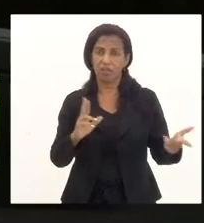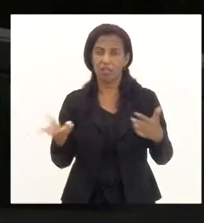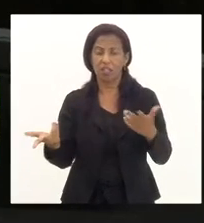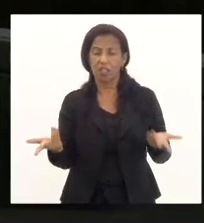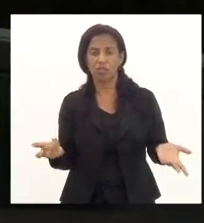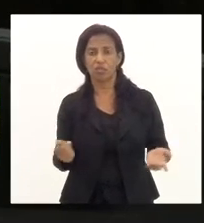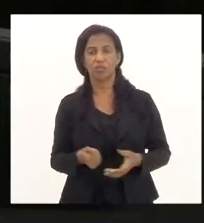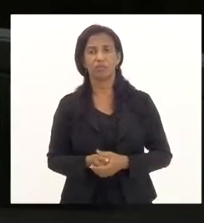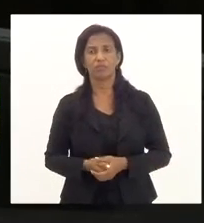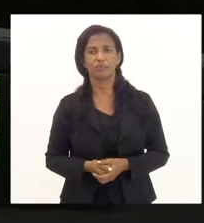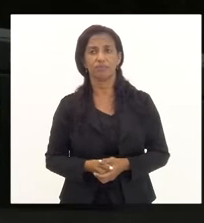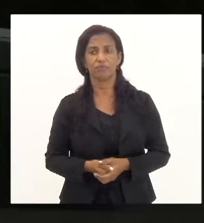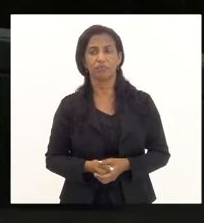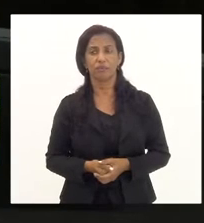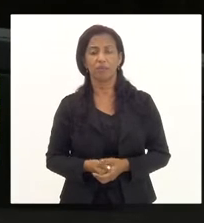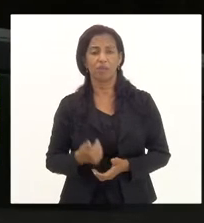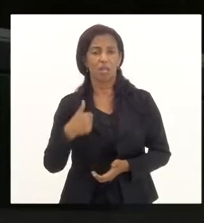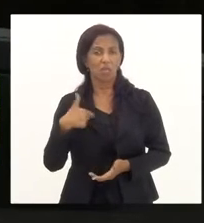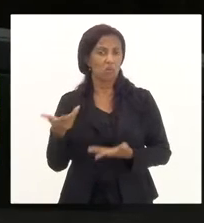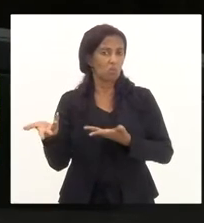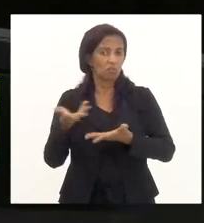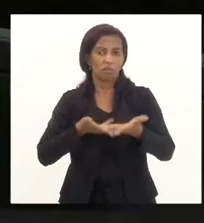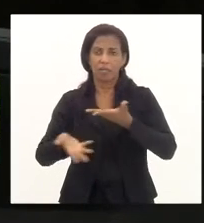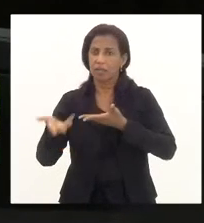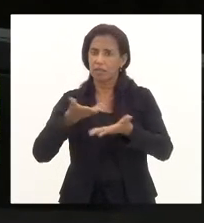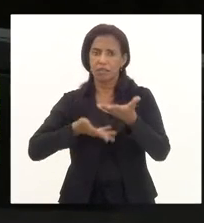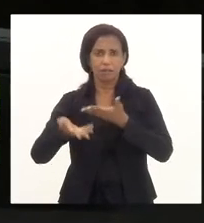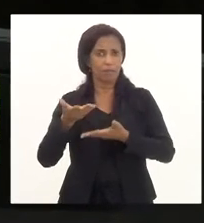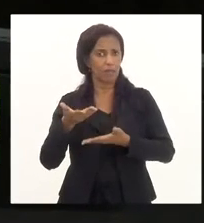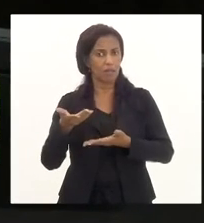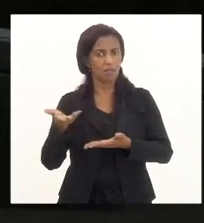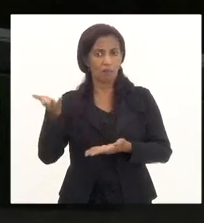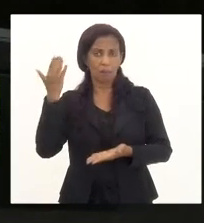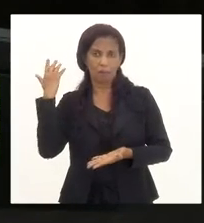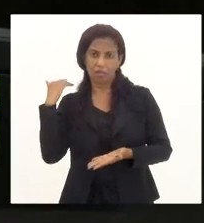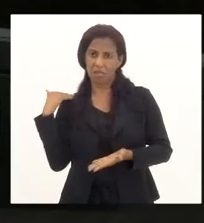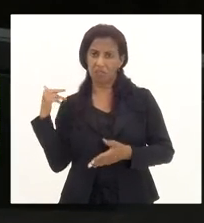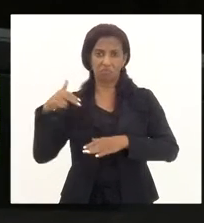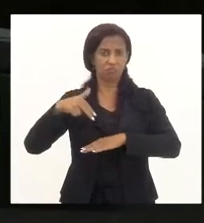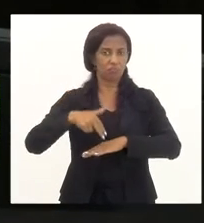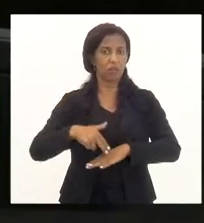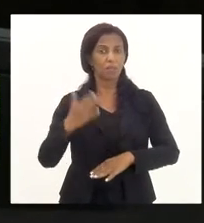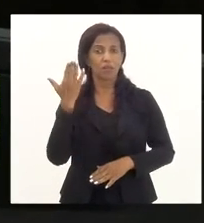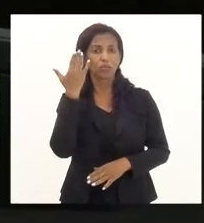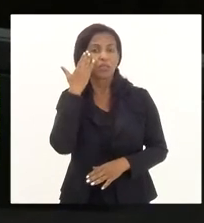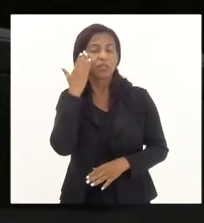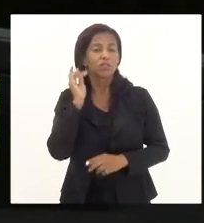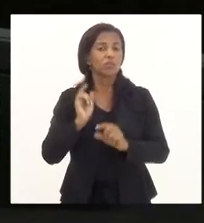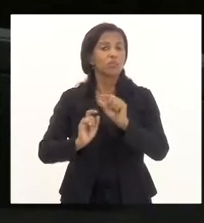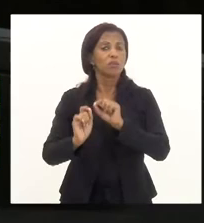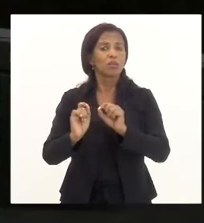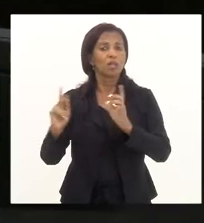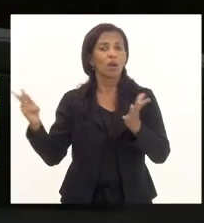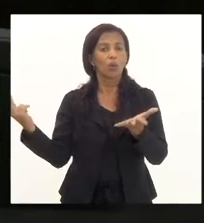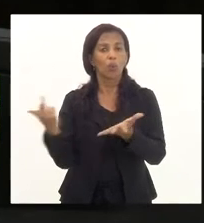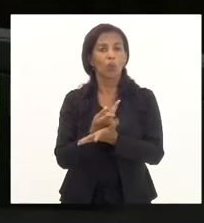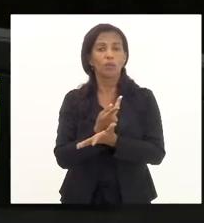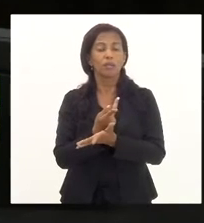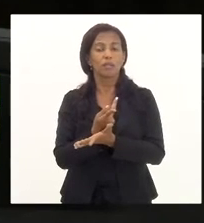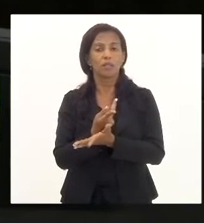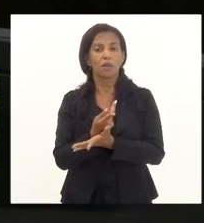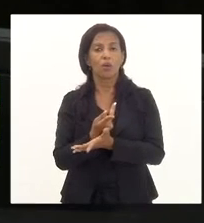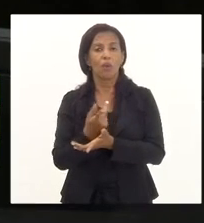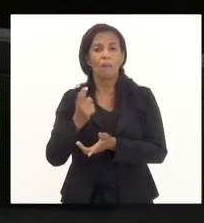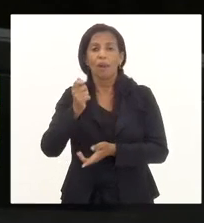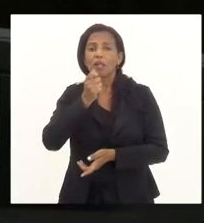a eu não participei e nós estava na época mas o entendimento é de que houve para não